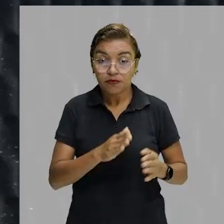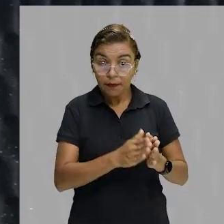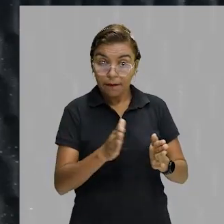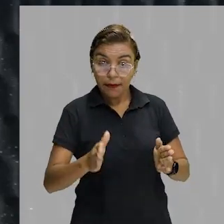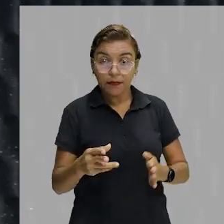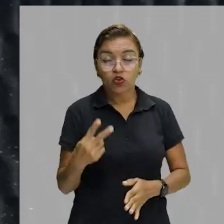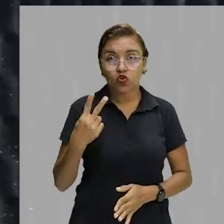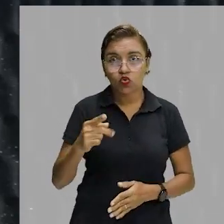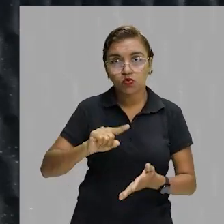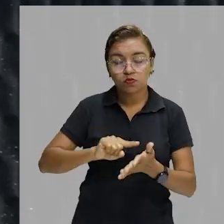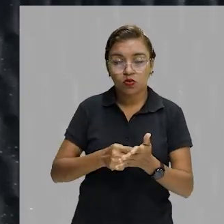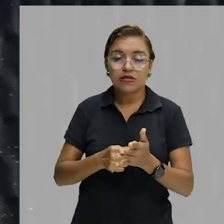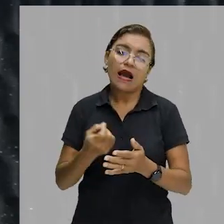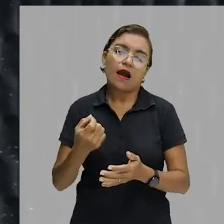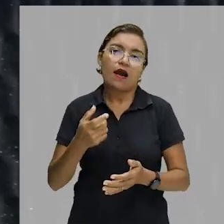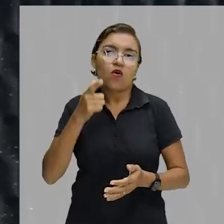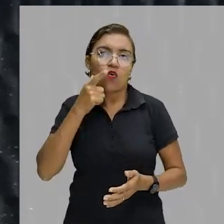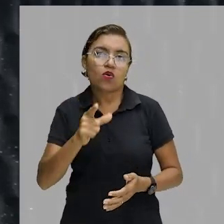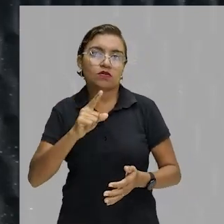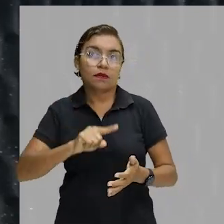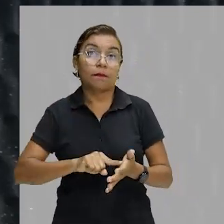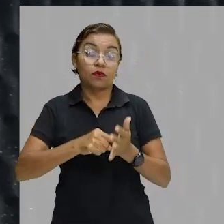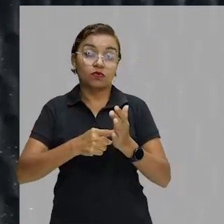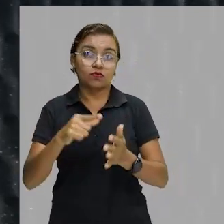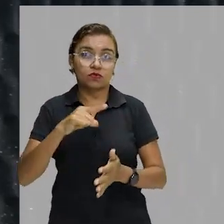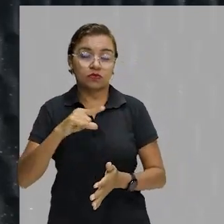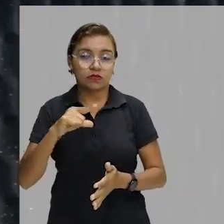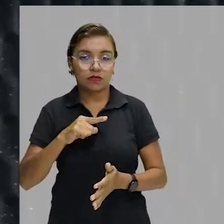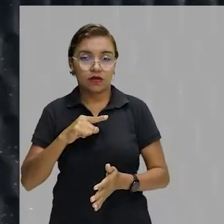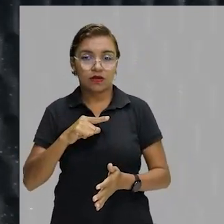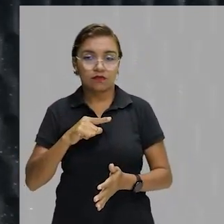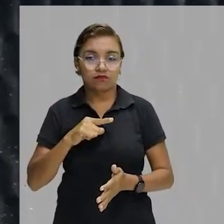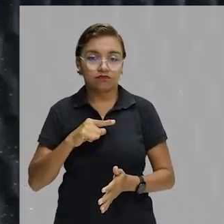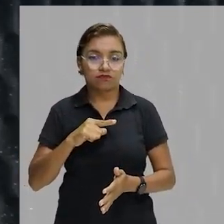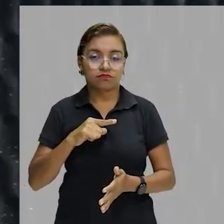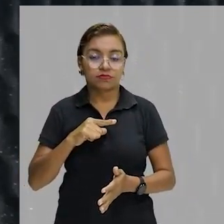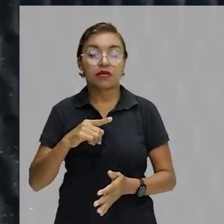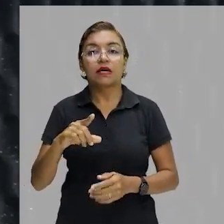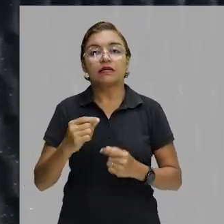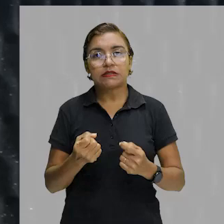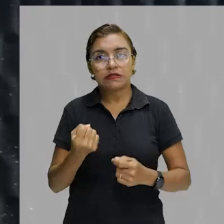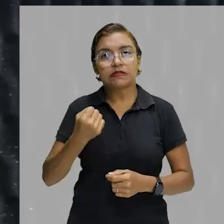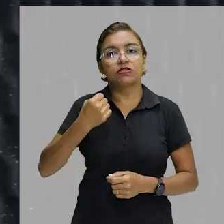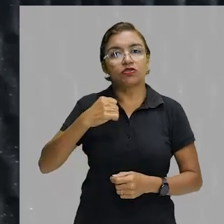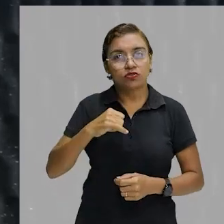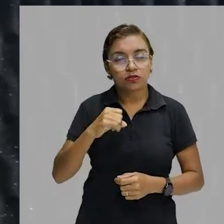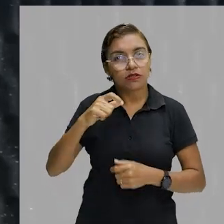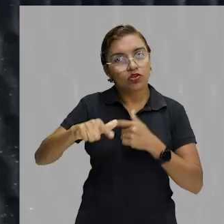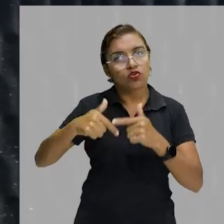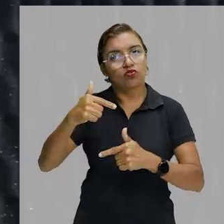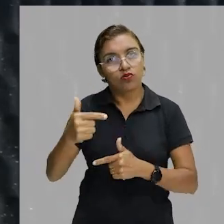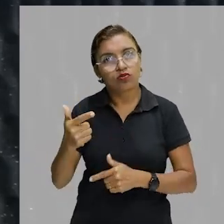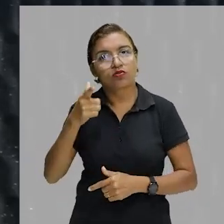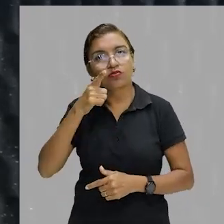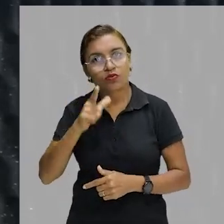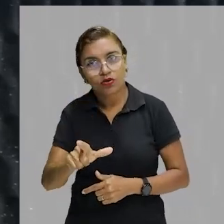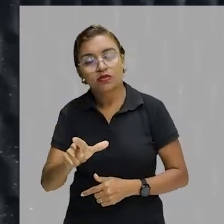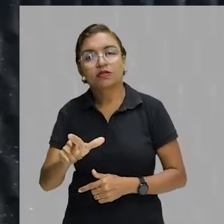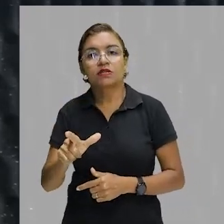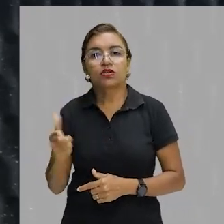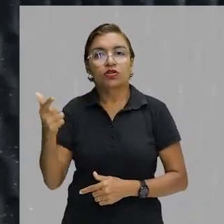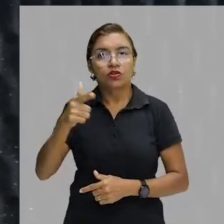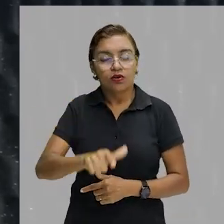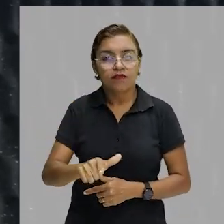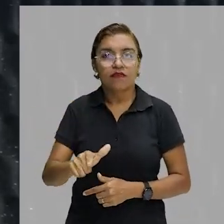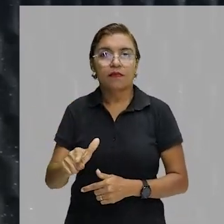Eu consegui pontuar. Aí eu tenho a vantagem. Se eu conseguir pontuar mais uma vez, eu vou alterar a minha pontuação aqui no